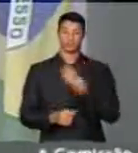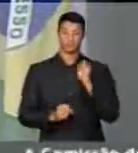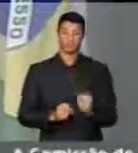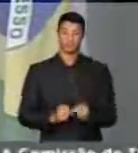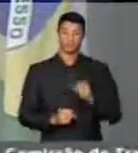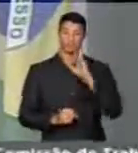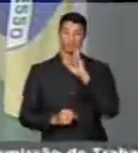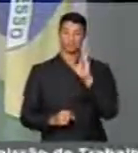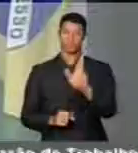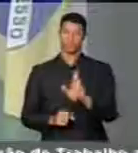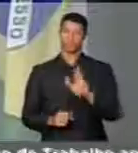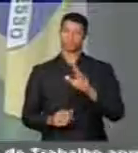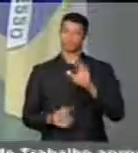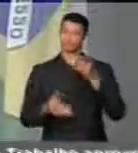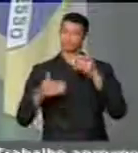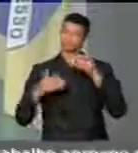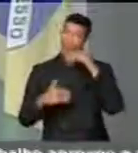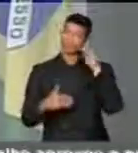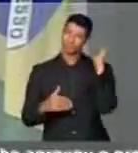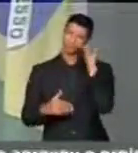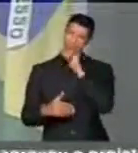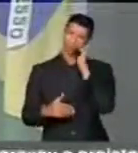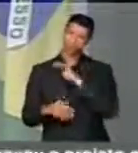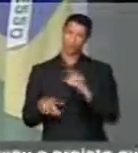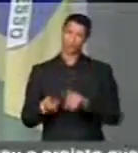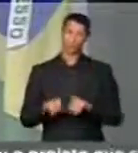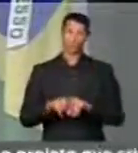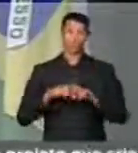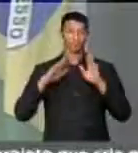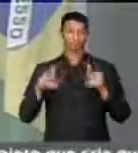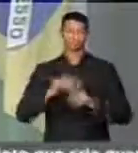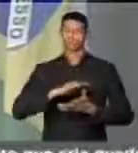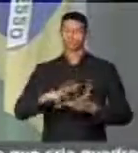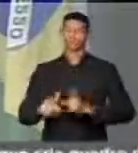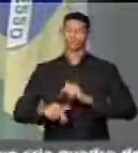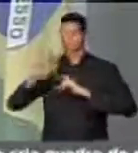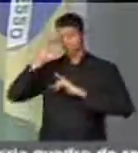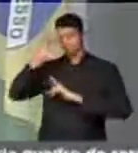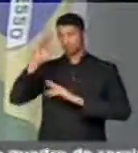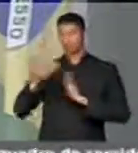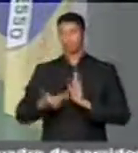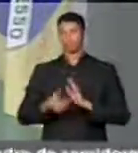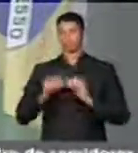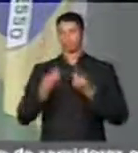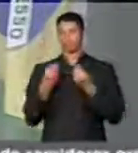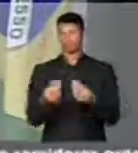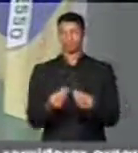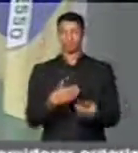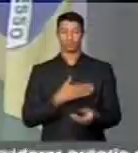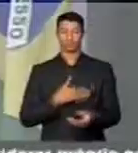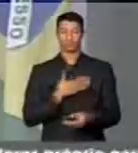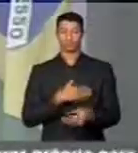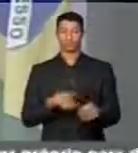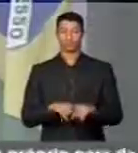dar as respostas com celeridade e com a celeridade que todo mundo espera que esta casa dê. E gostaria